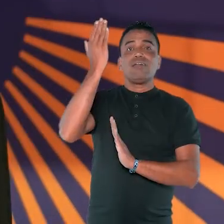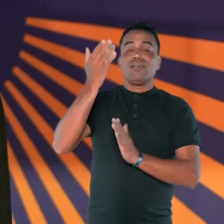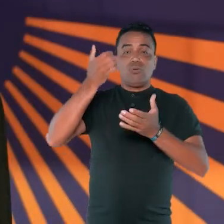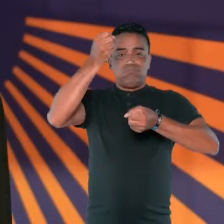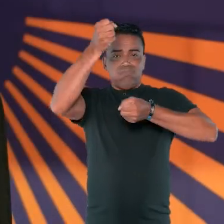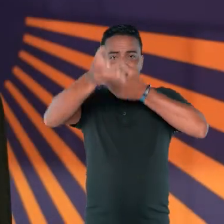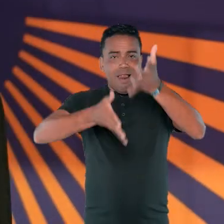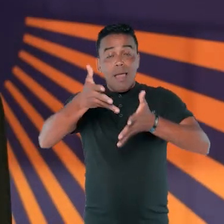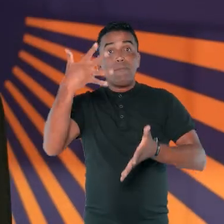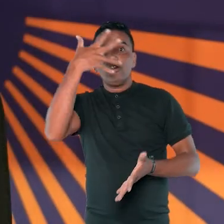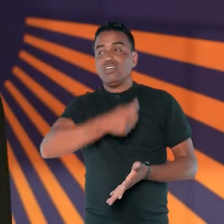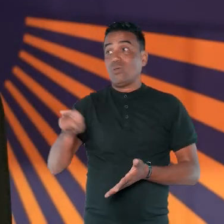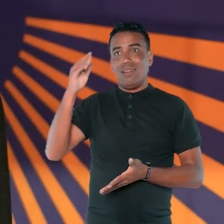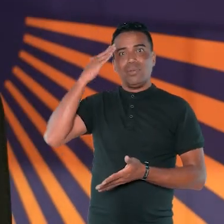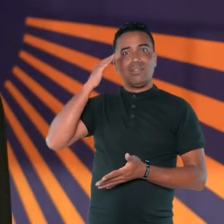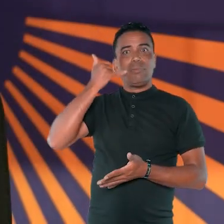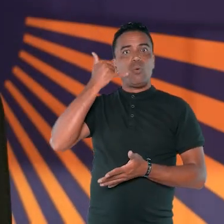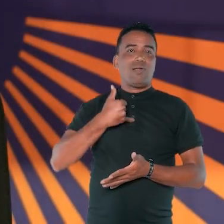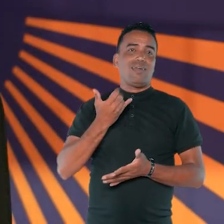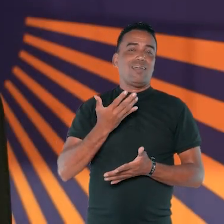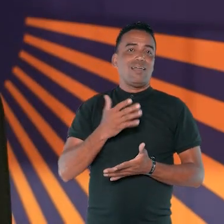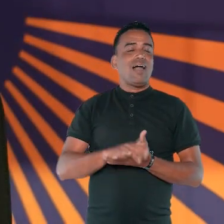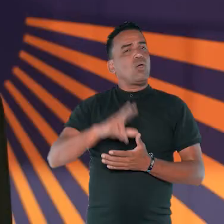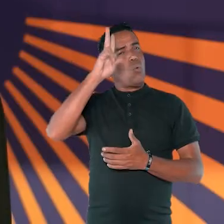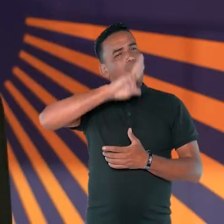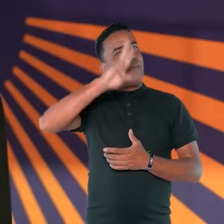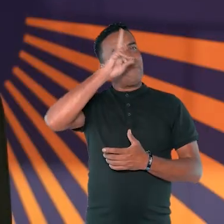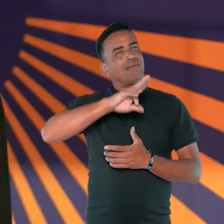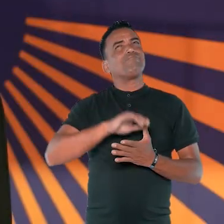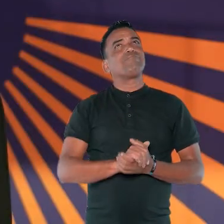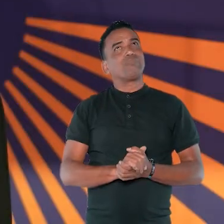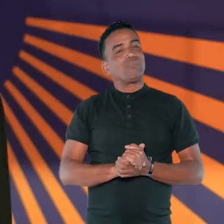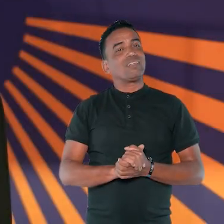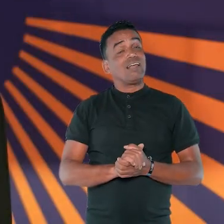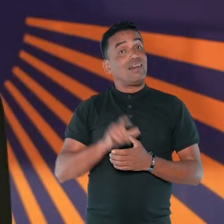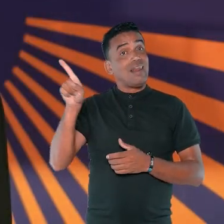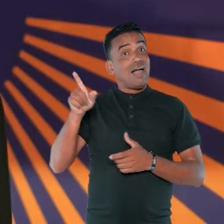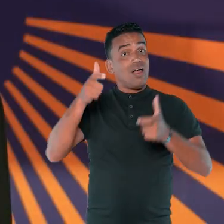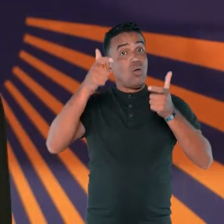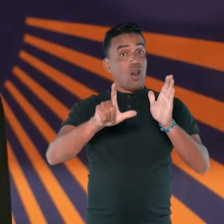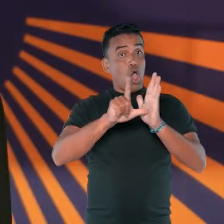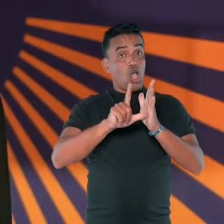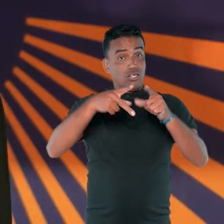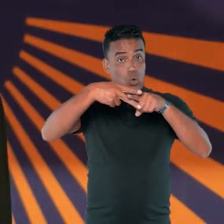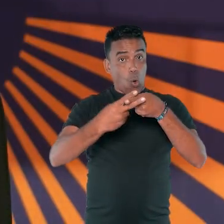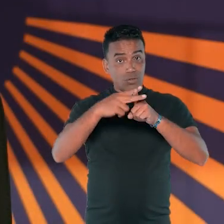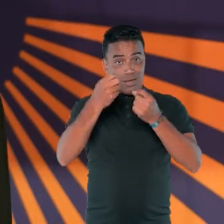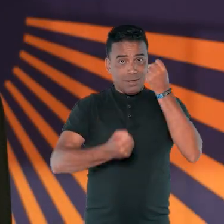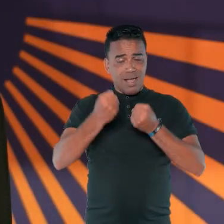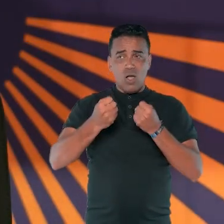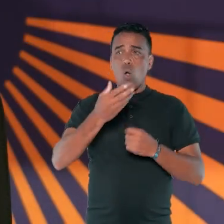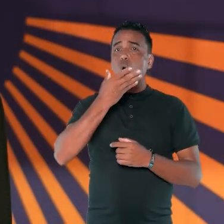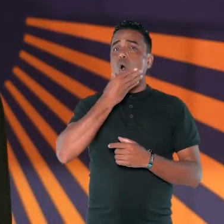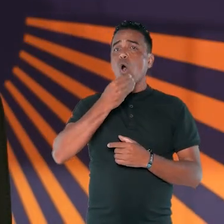bonito, ele não entendeu e também não ligou. Eu lembrei disso, e aí lá na oficina, na hora que o rapaz me falou